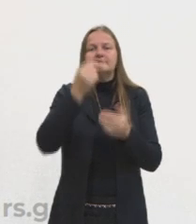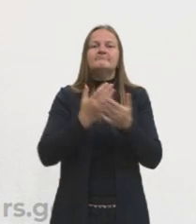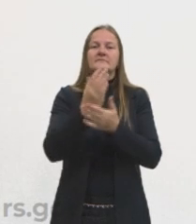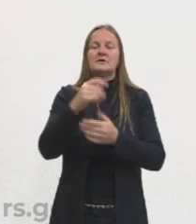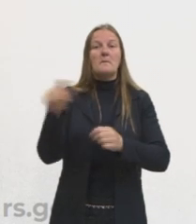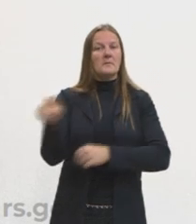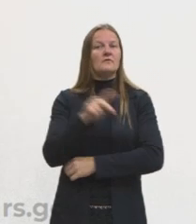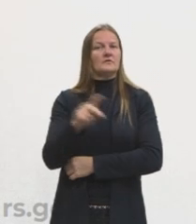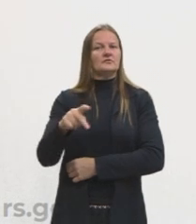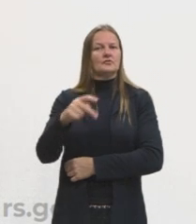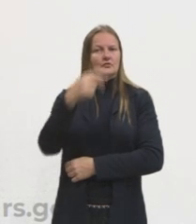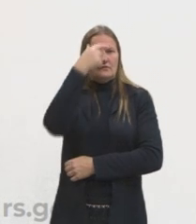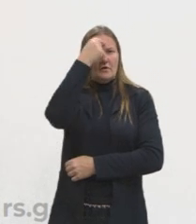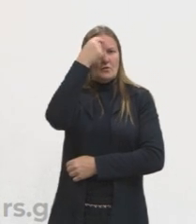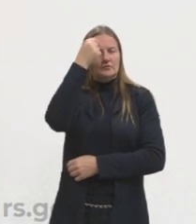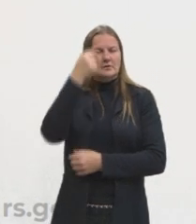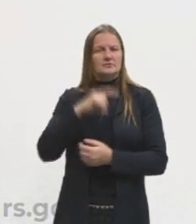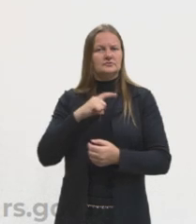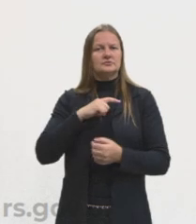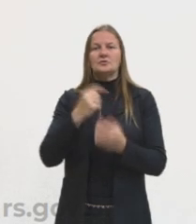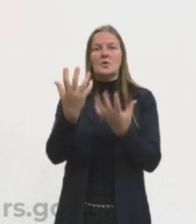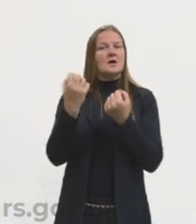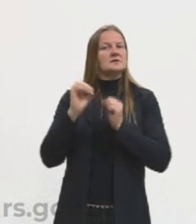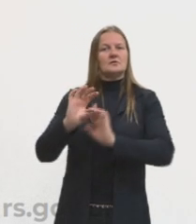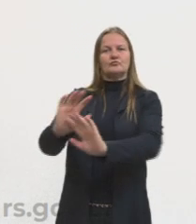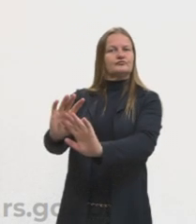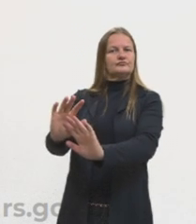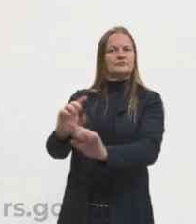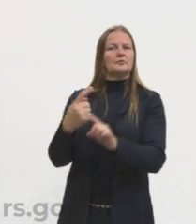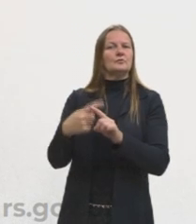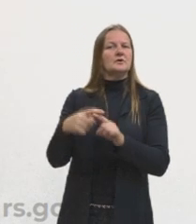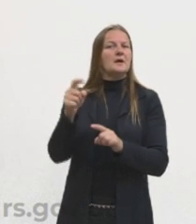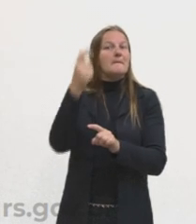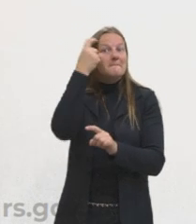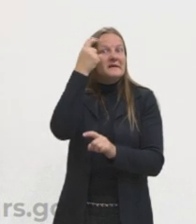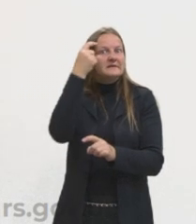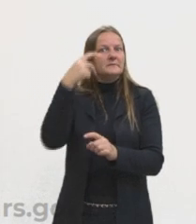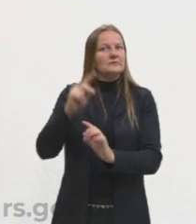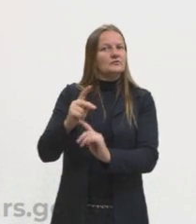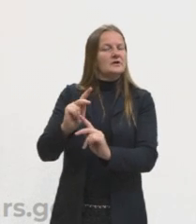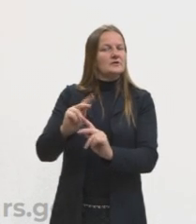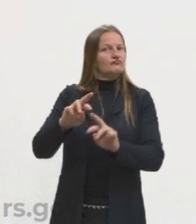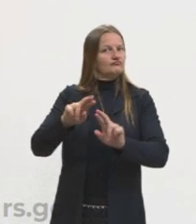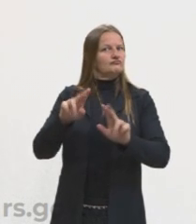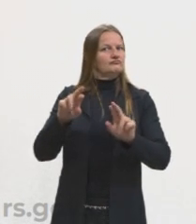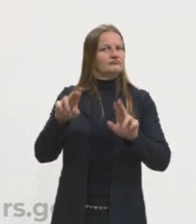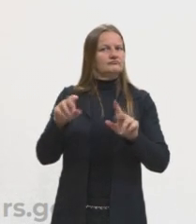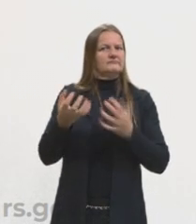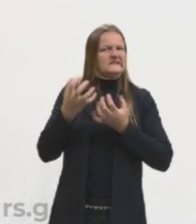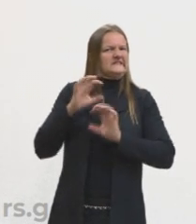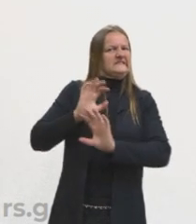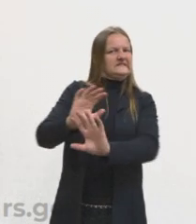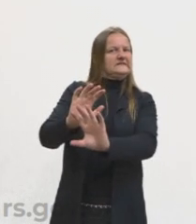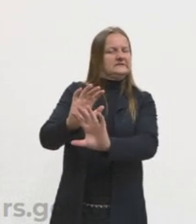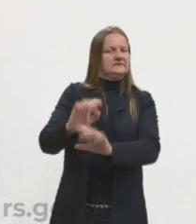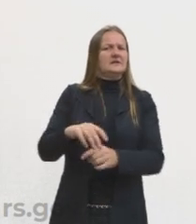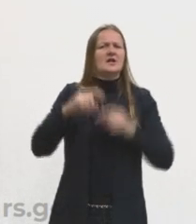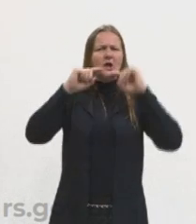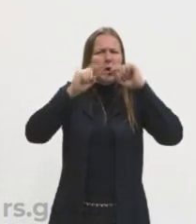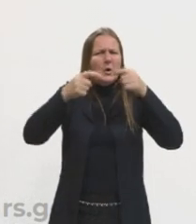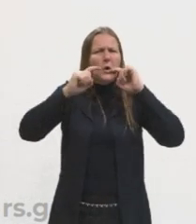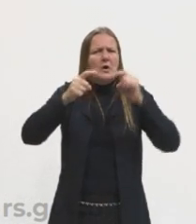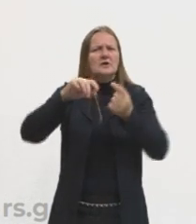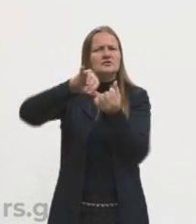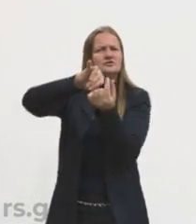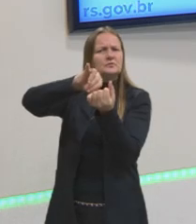professor universitário mas as Universidades não aceitam função do seu pensamento sua do seu modo de pensar né ele vai ser um crítico